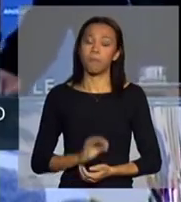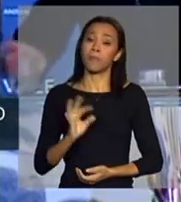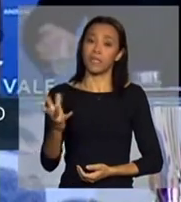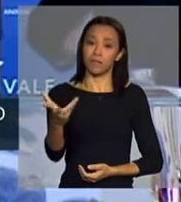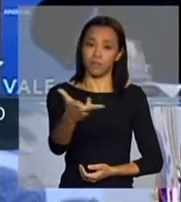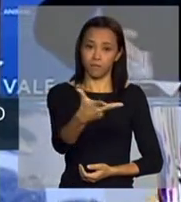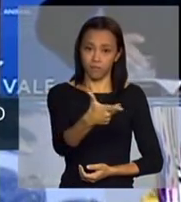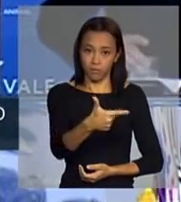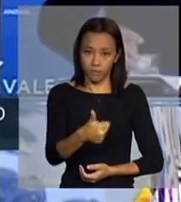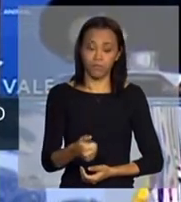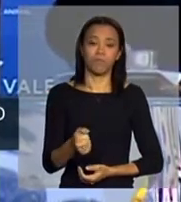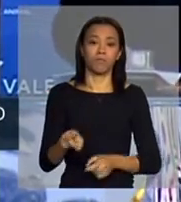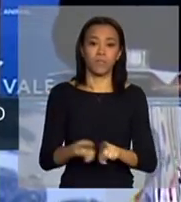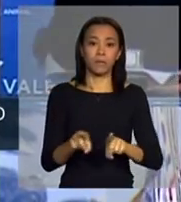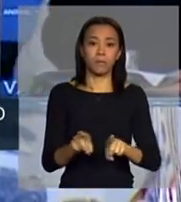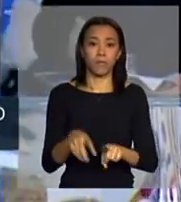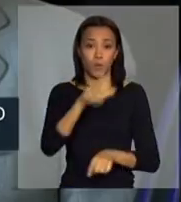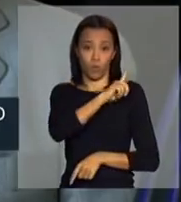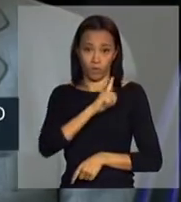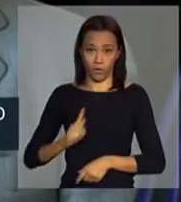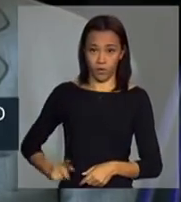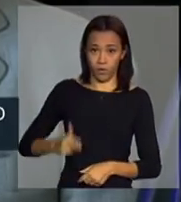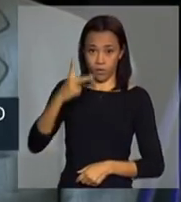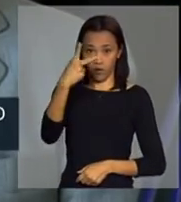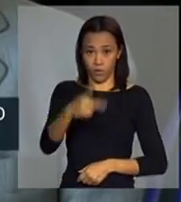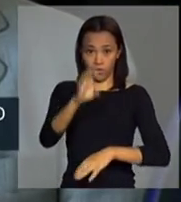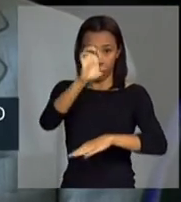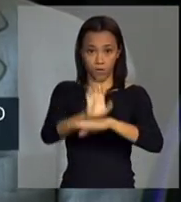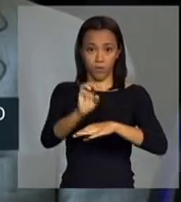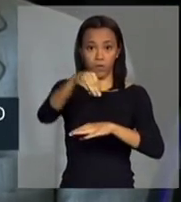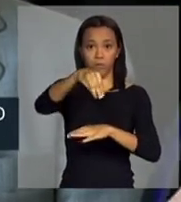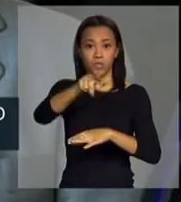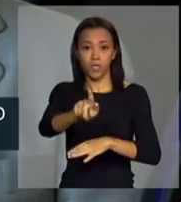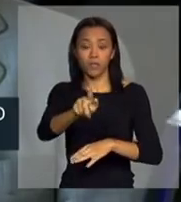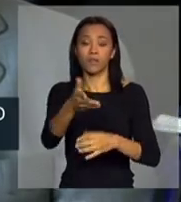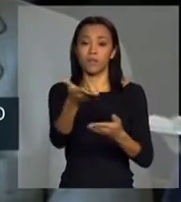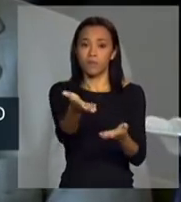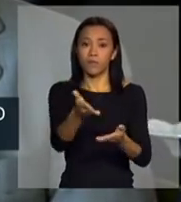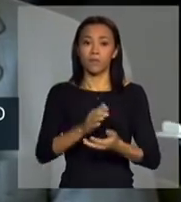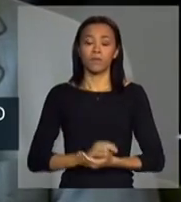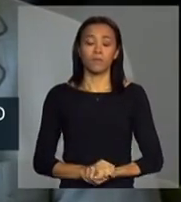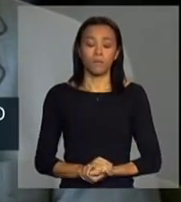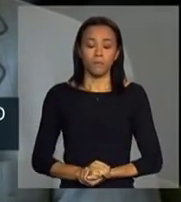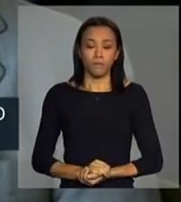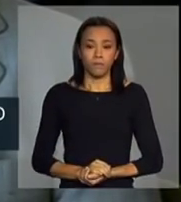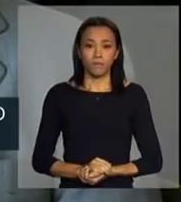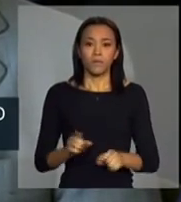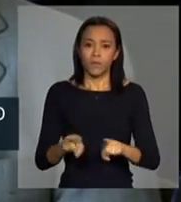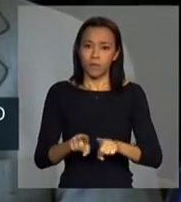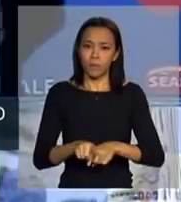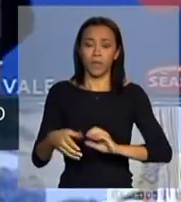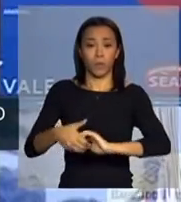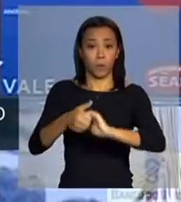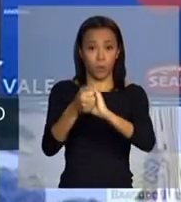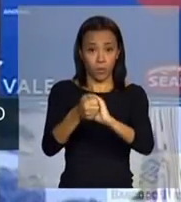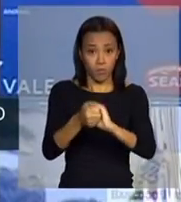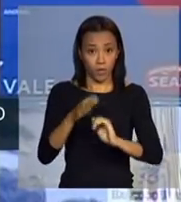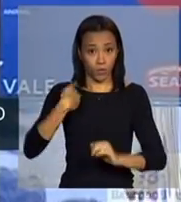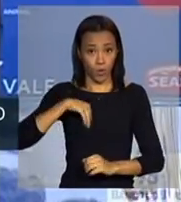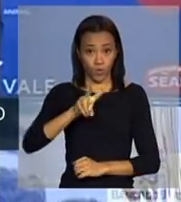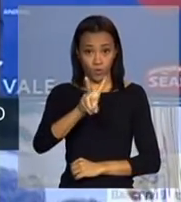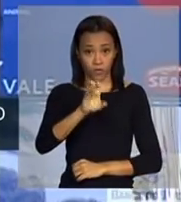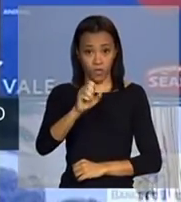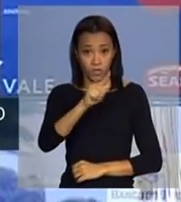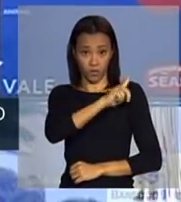Excelentíssimo senhor governador do estado de Minas Gerais, professor Antônio Anastasia, cumprimento também nosso